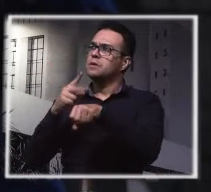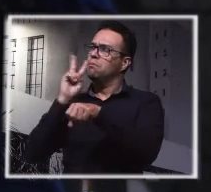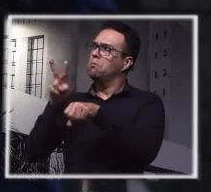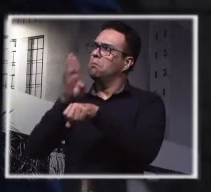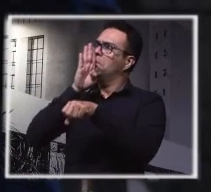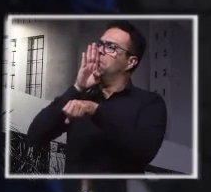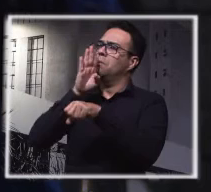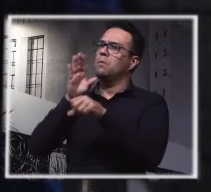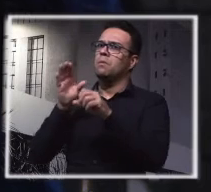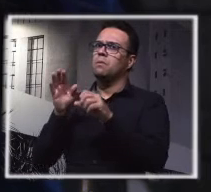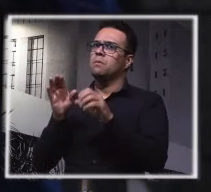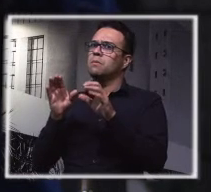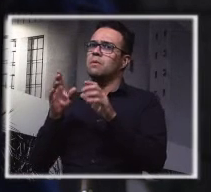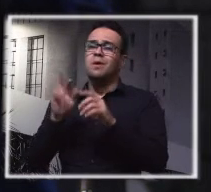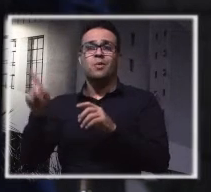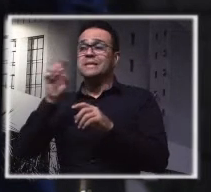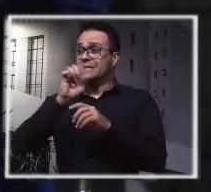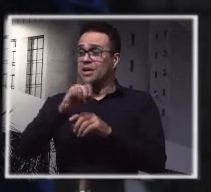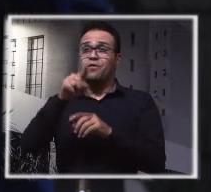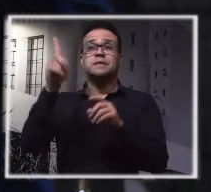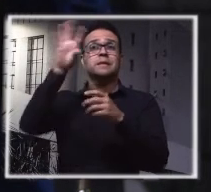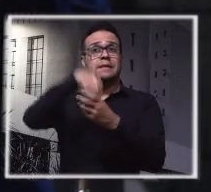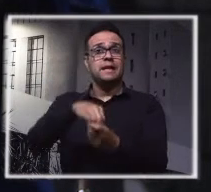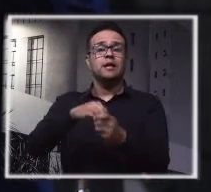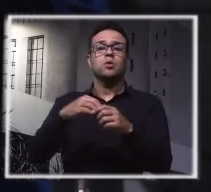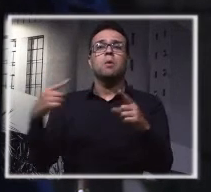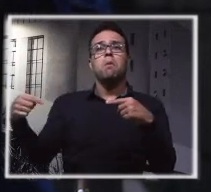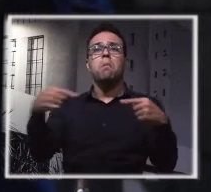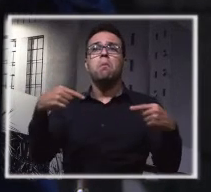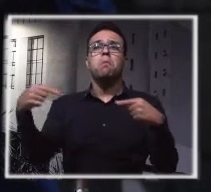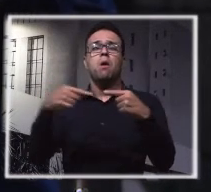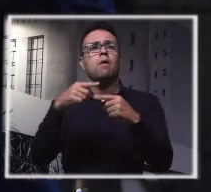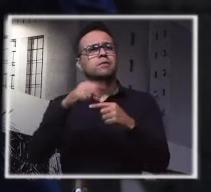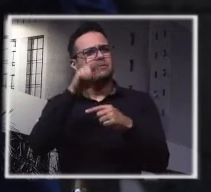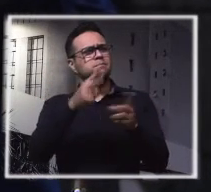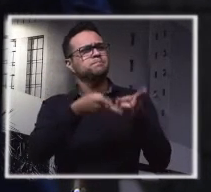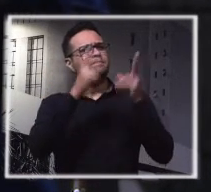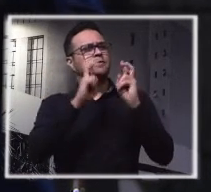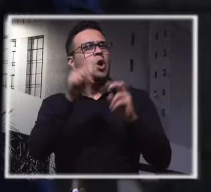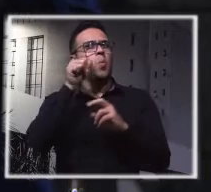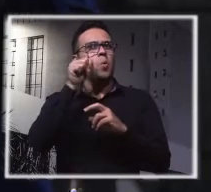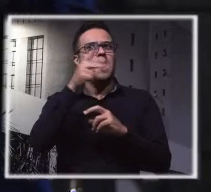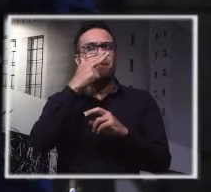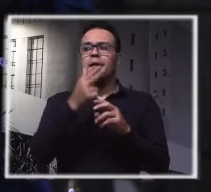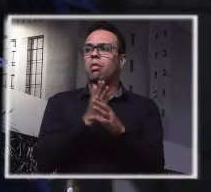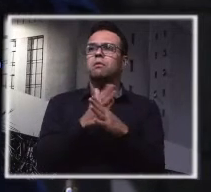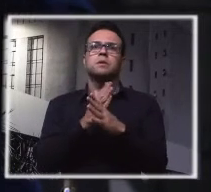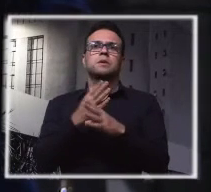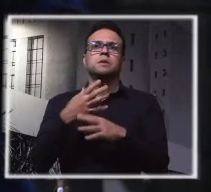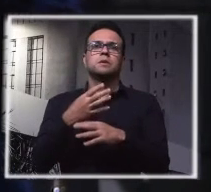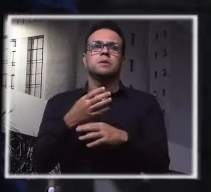quieto. Se você está na sua sessão de conciliação e você observa que uma mulher está numa situação premente de